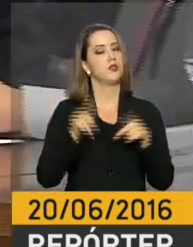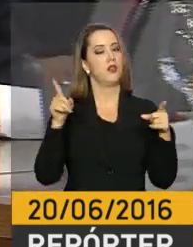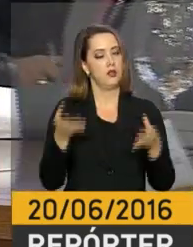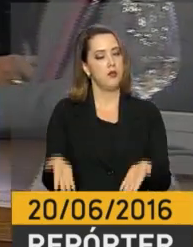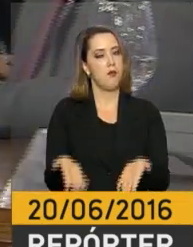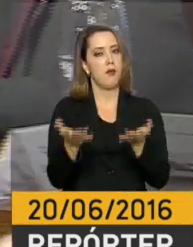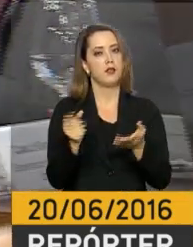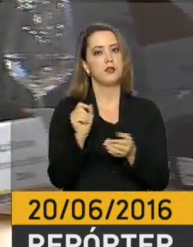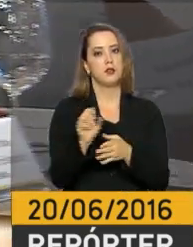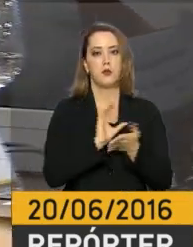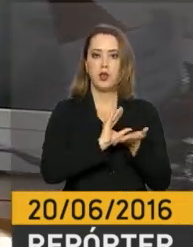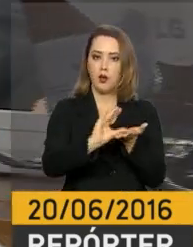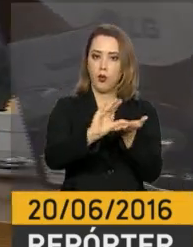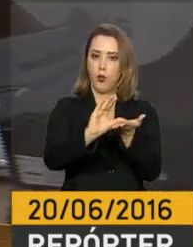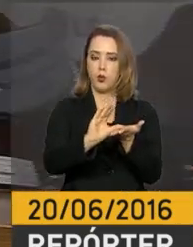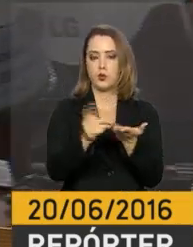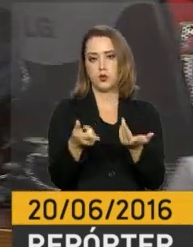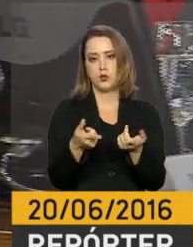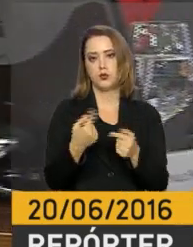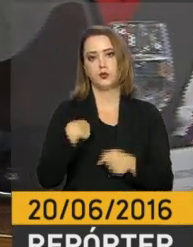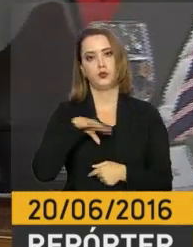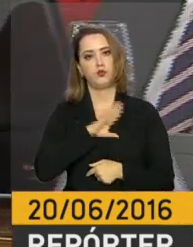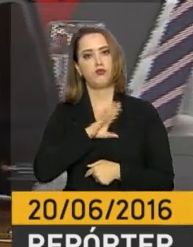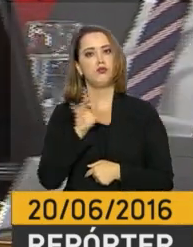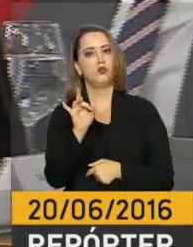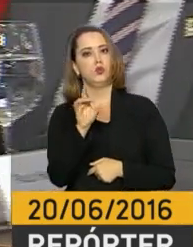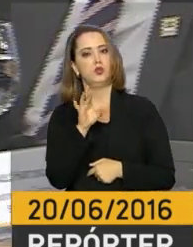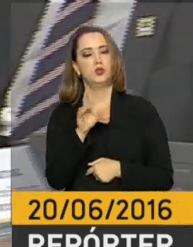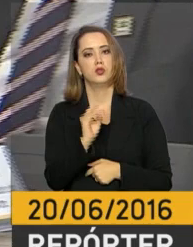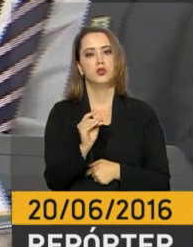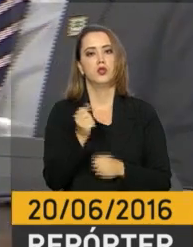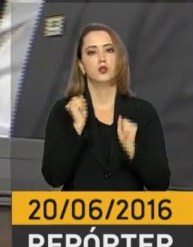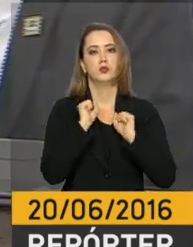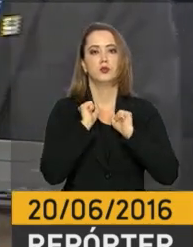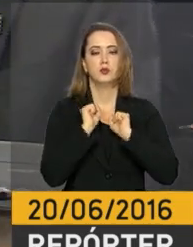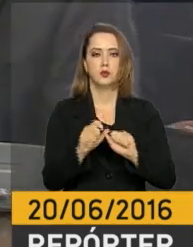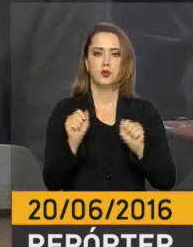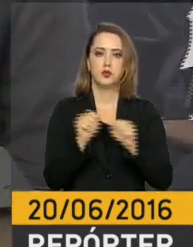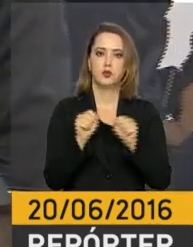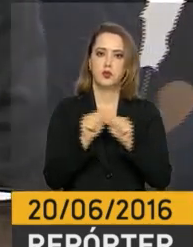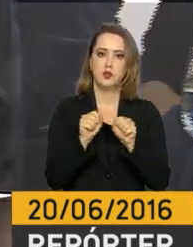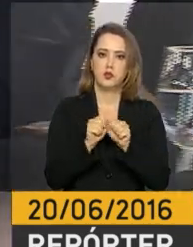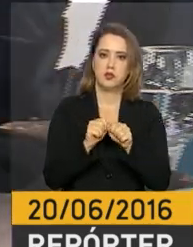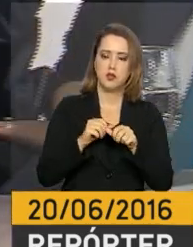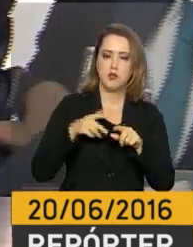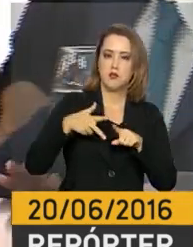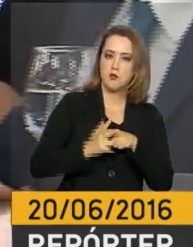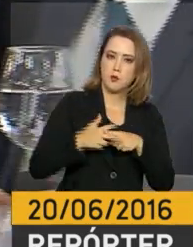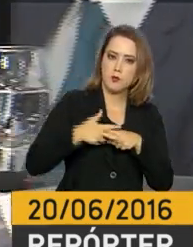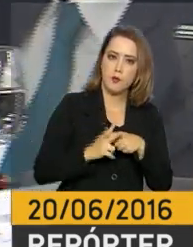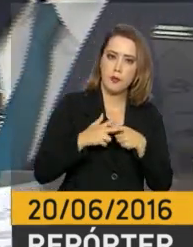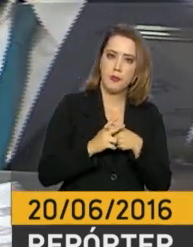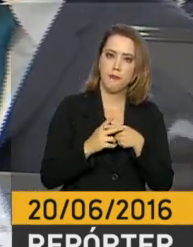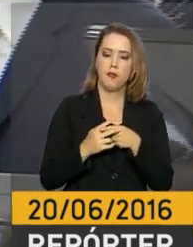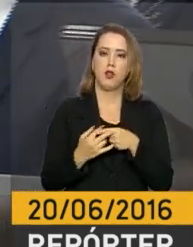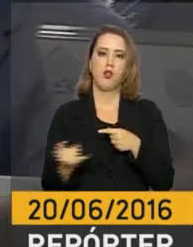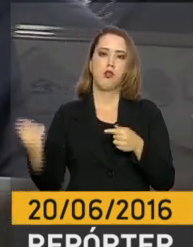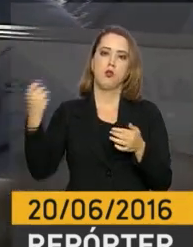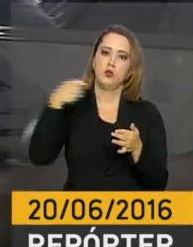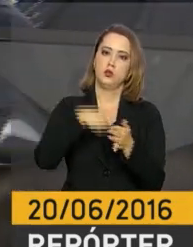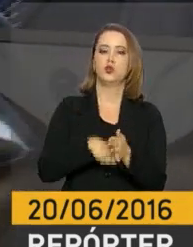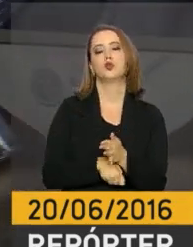aliás me sempre digo que não se consegue fazer uma reforma tributária no país porque ela envolve precisamente uma